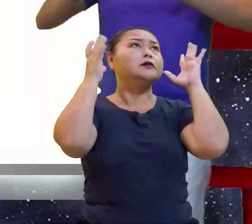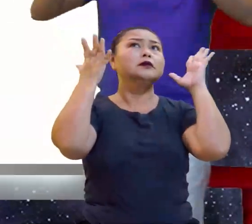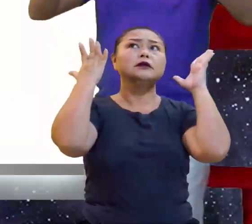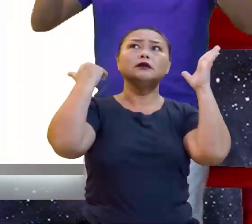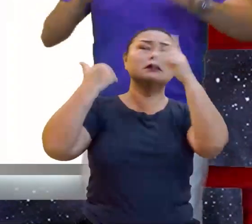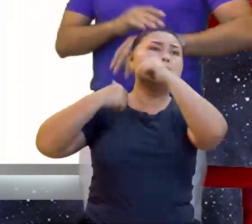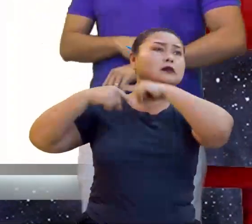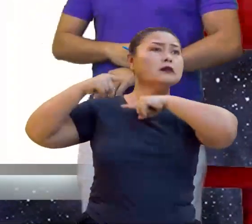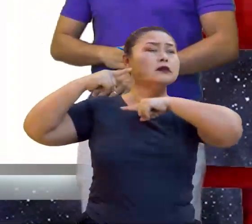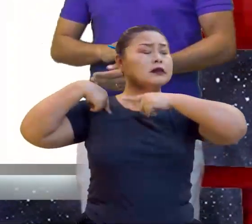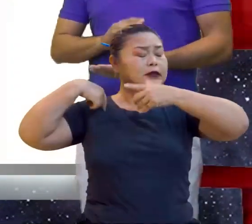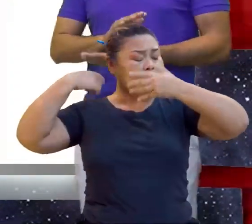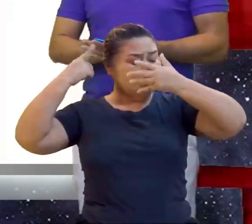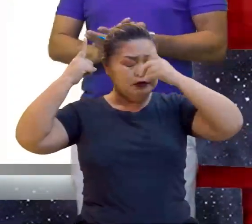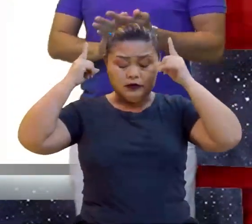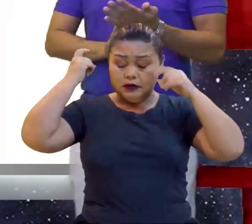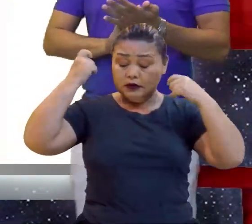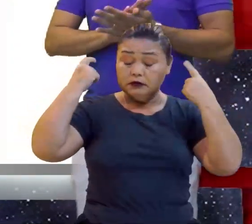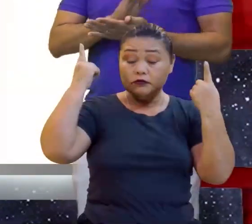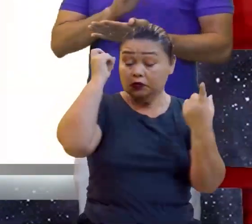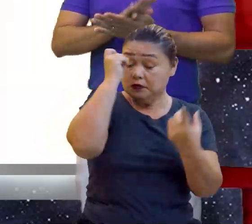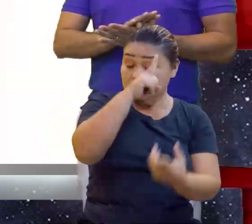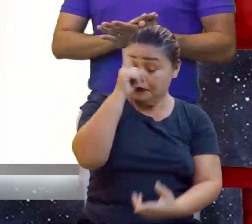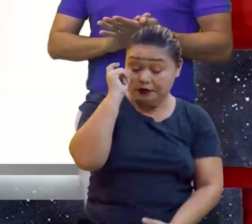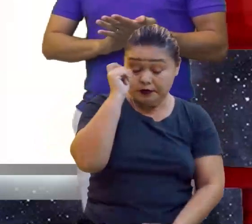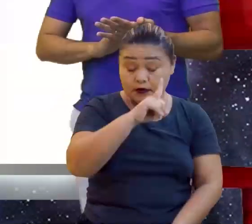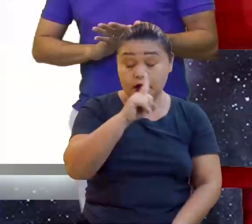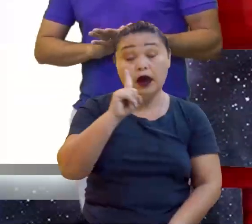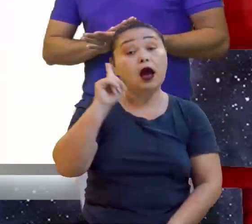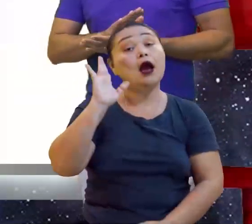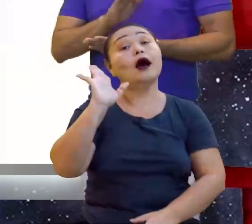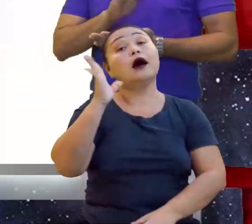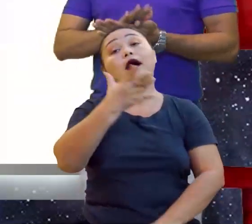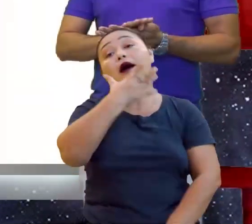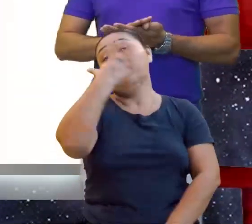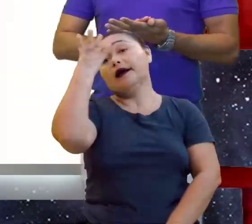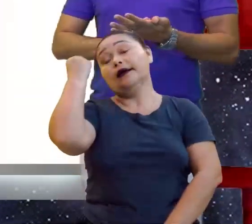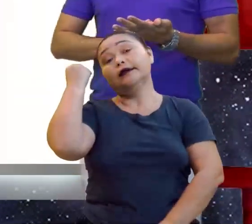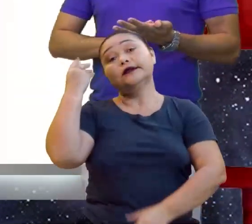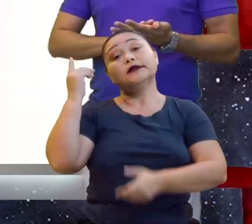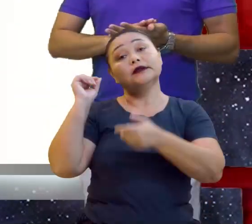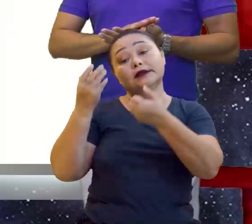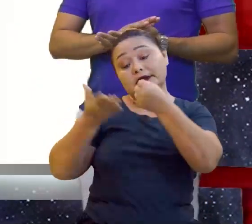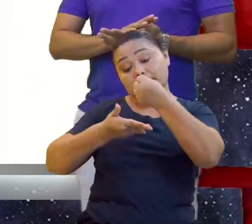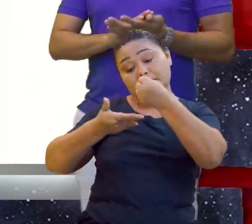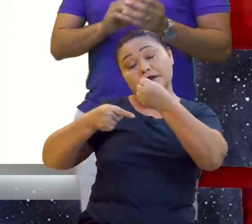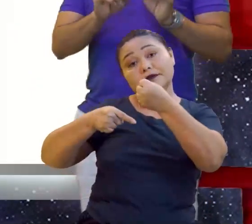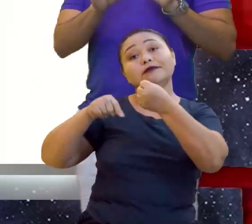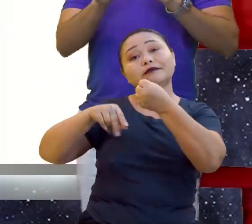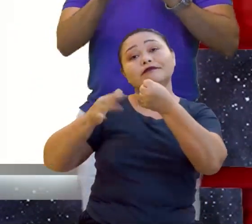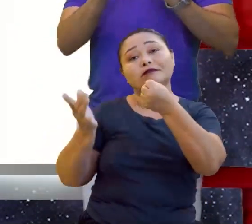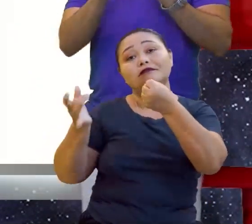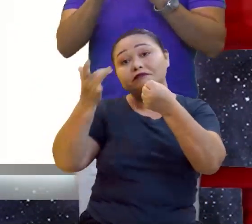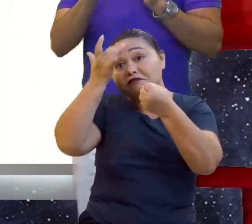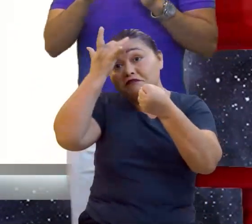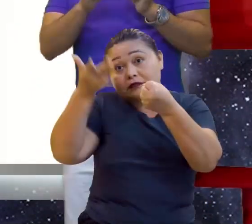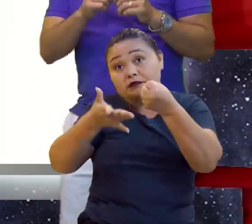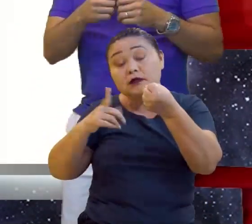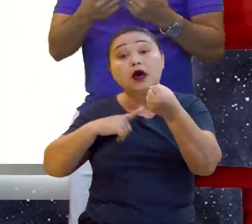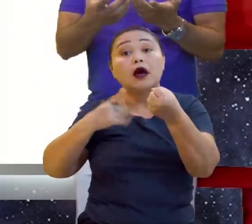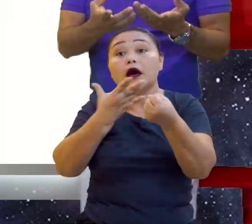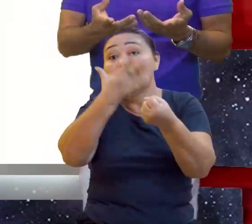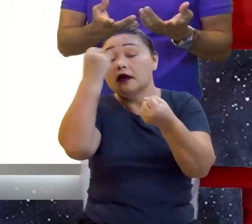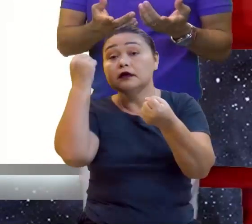mirabolantes, né? Isso, com coisa tão complexa e esquece do básico e deixa de fazer muitas questões no Enem, tá bom? E aí, melhor do